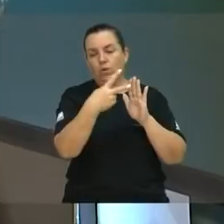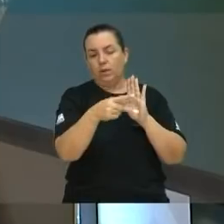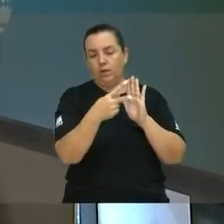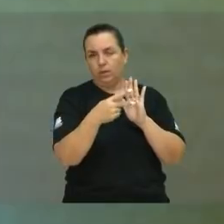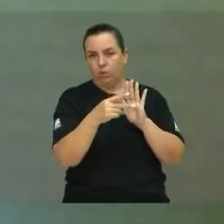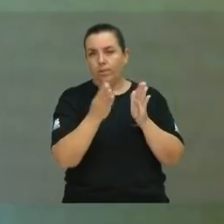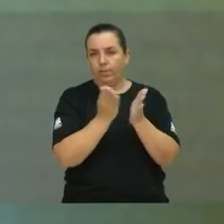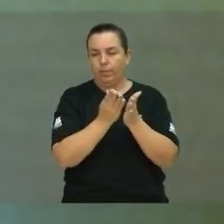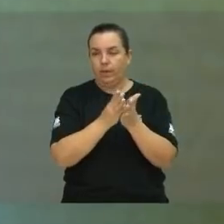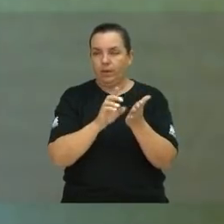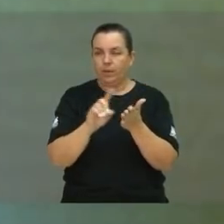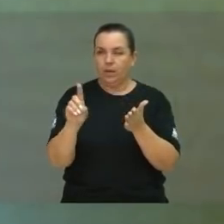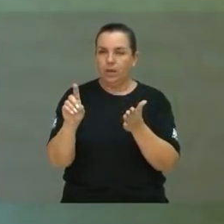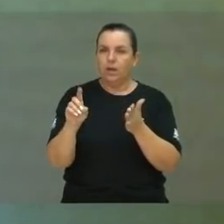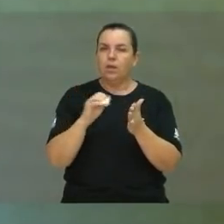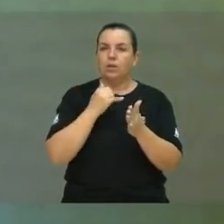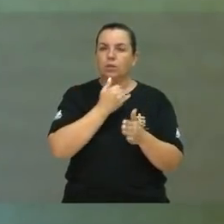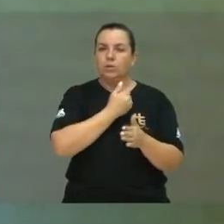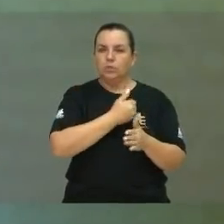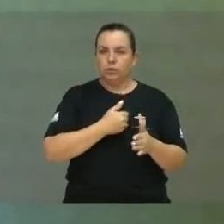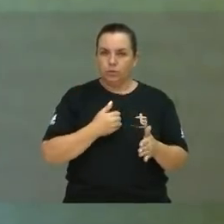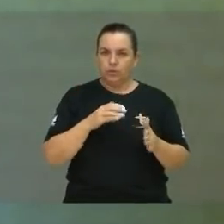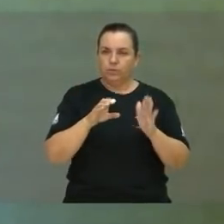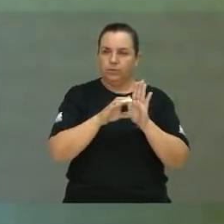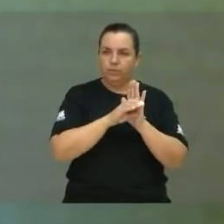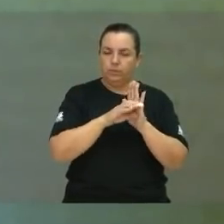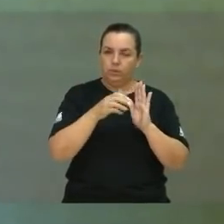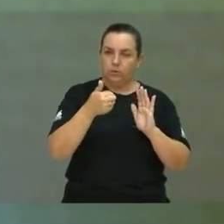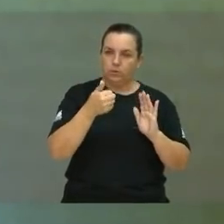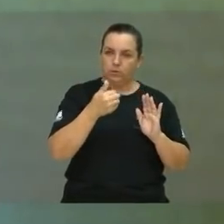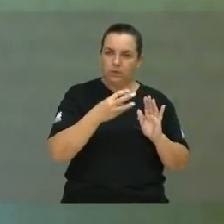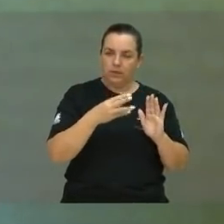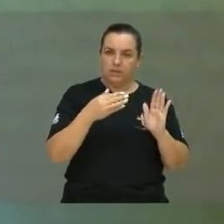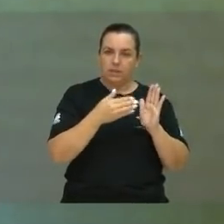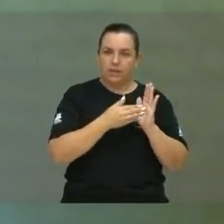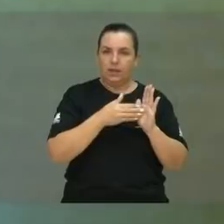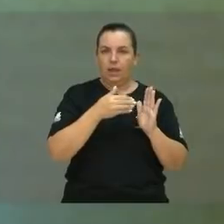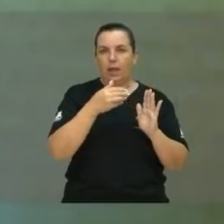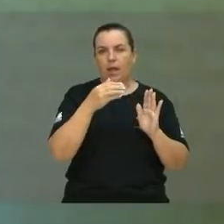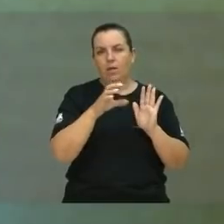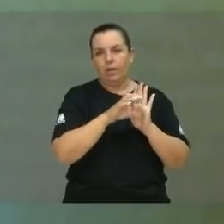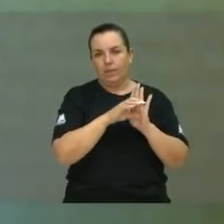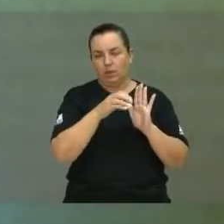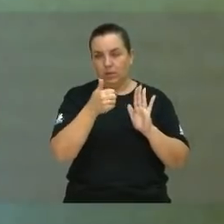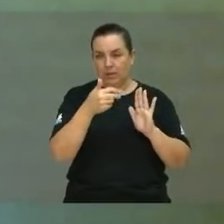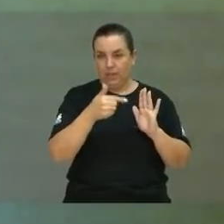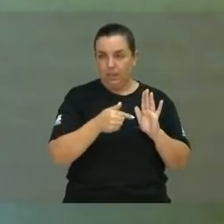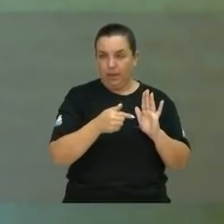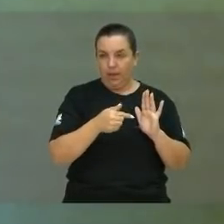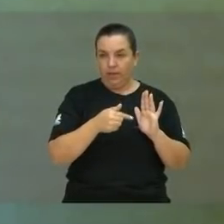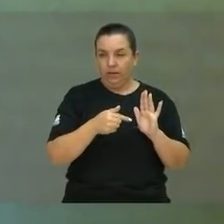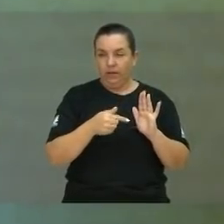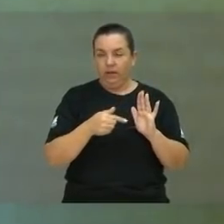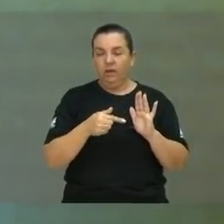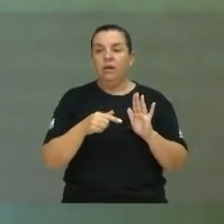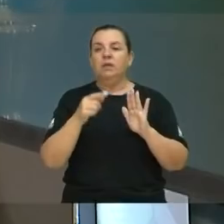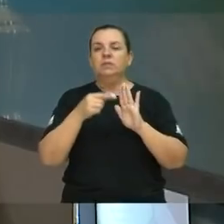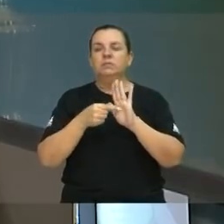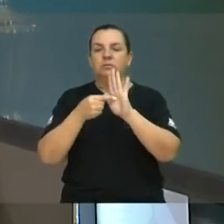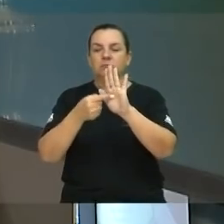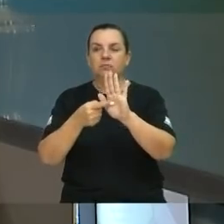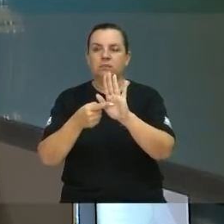que vai de joão capítulo 13 até o final do capítulo 17 e